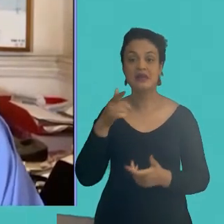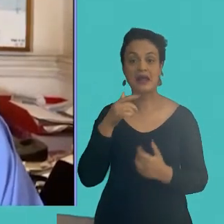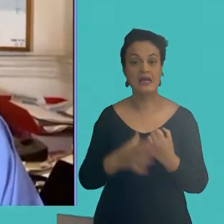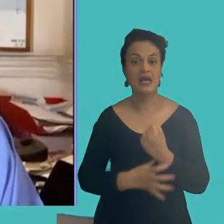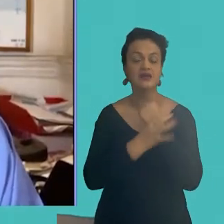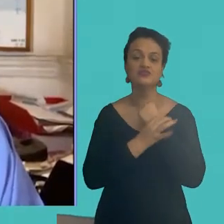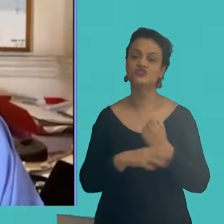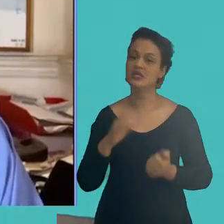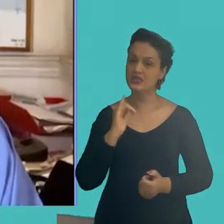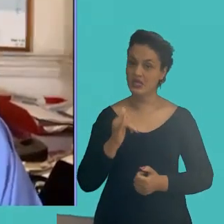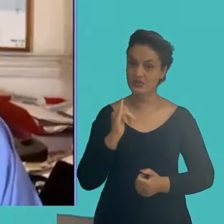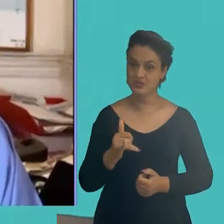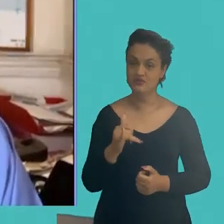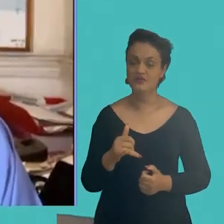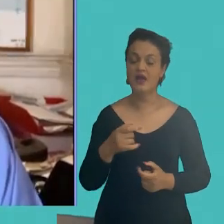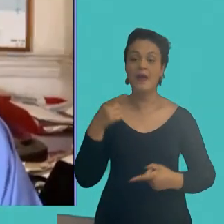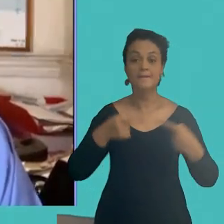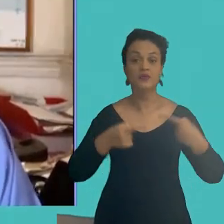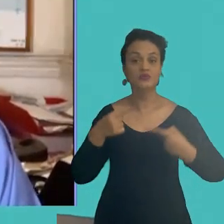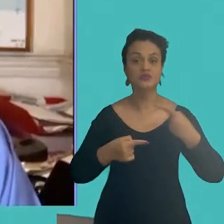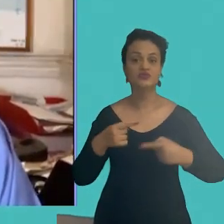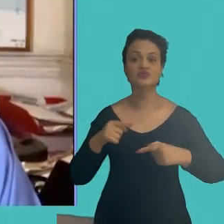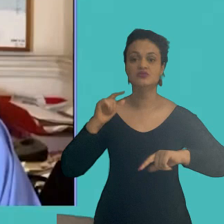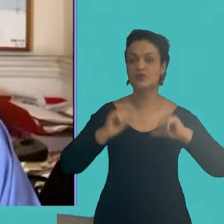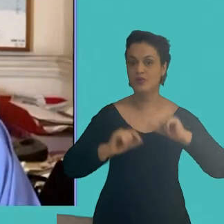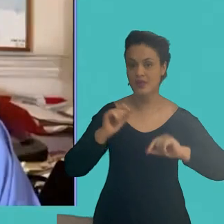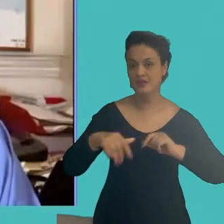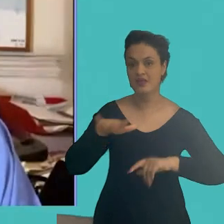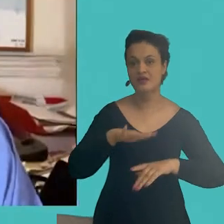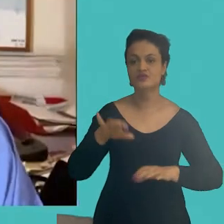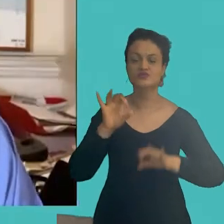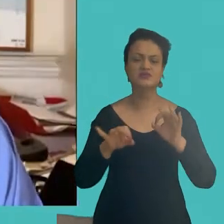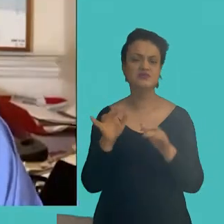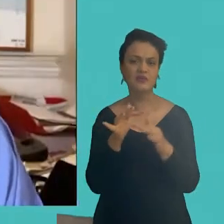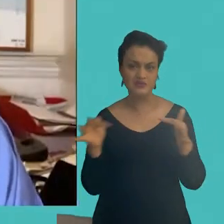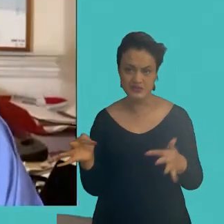política é, no fundo, na definição mais simples que existe,